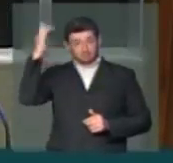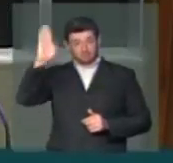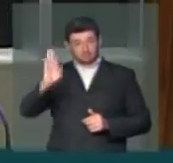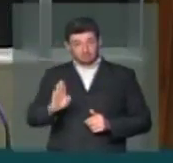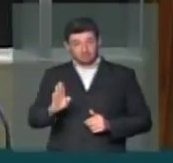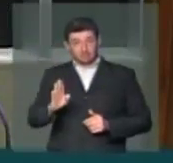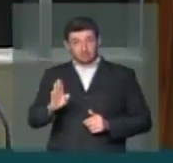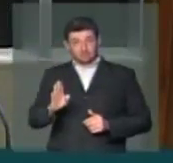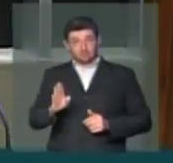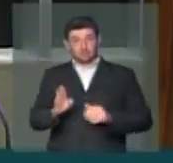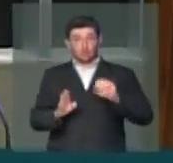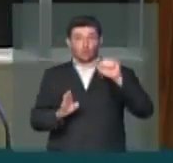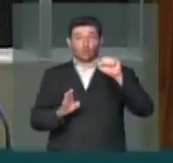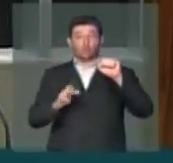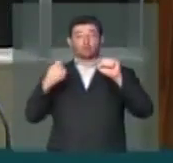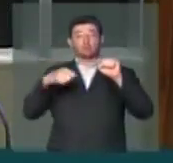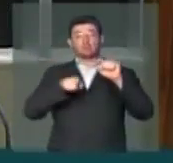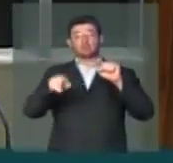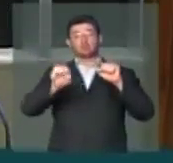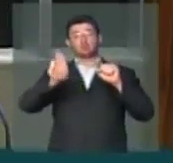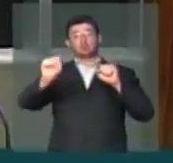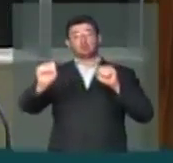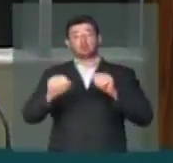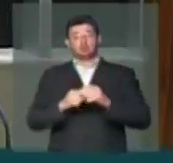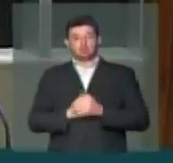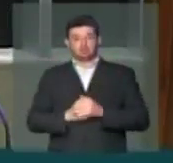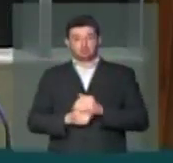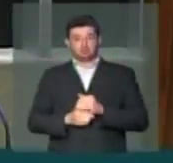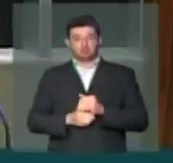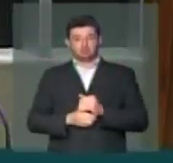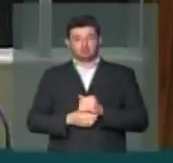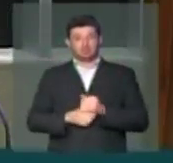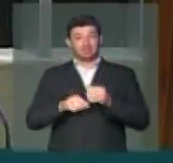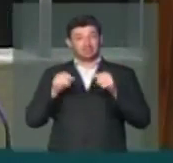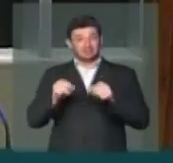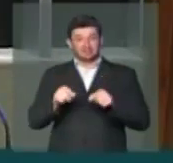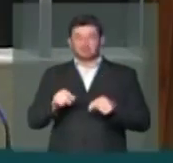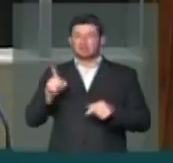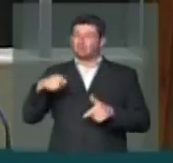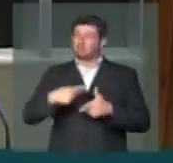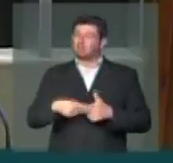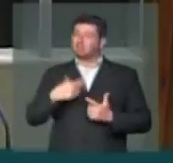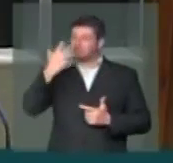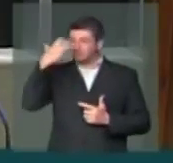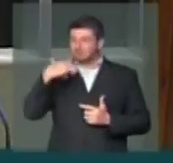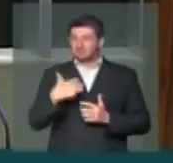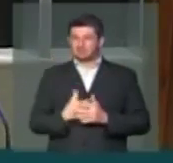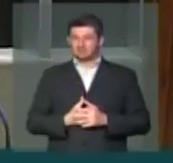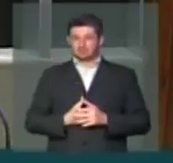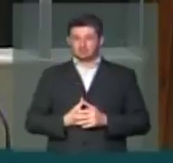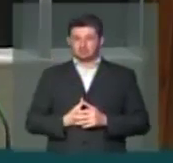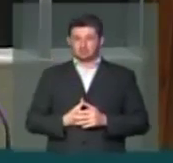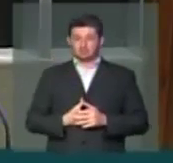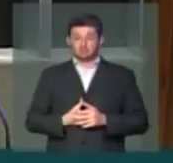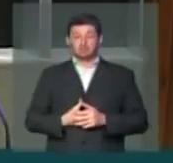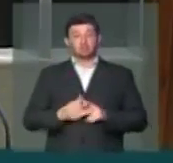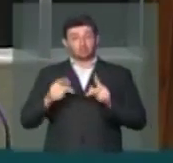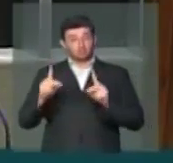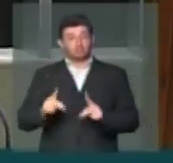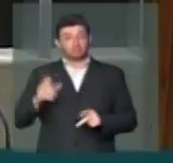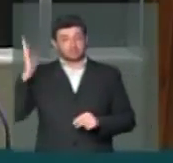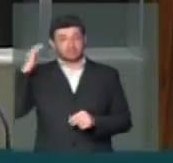8 dependem do Sistema Único de Saúde. Essa situação é trágica e o povo sabe